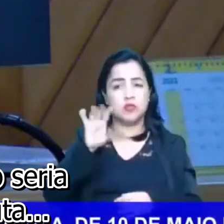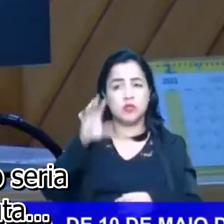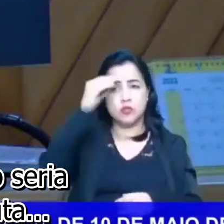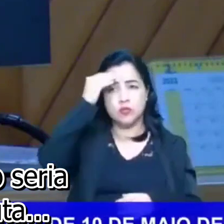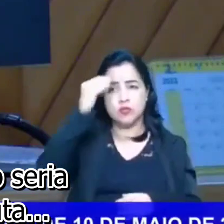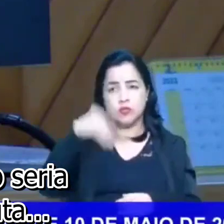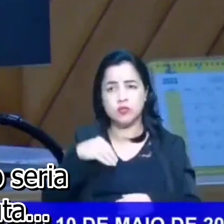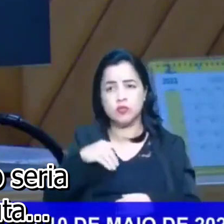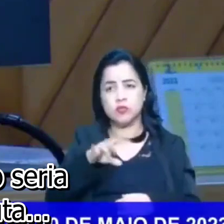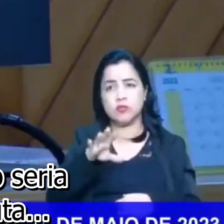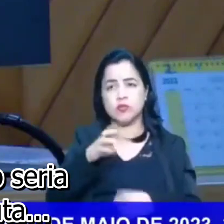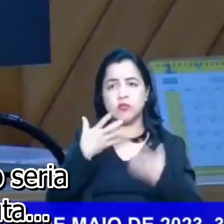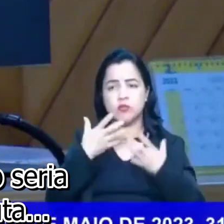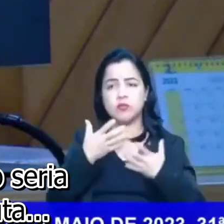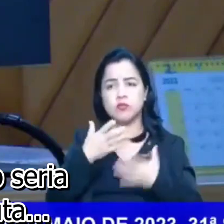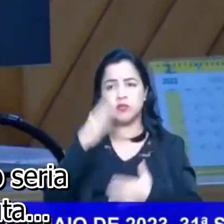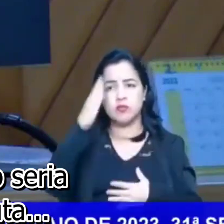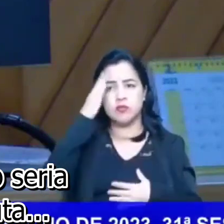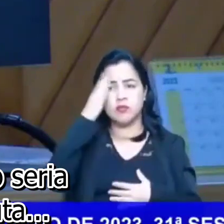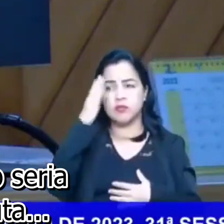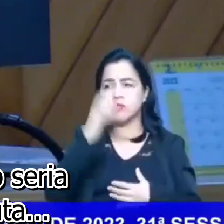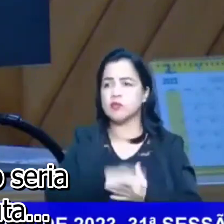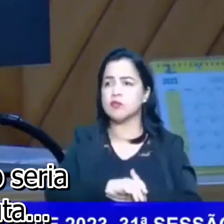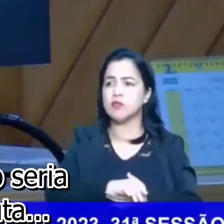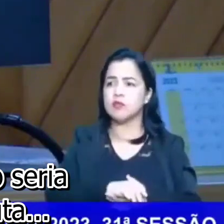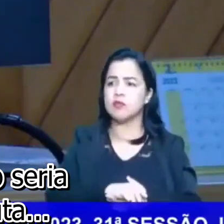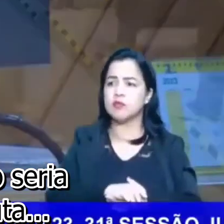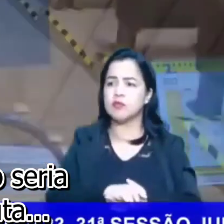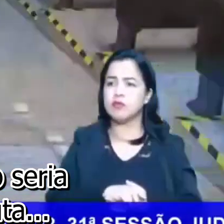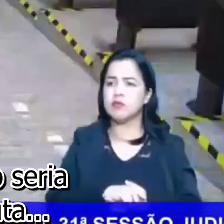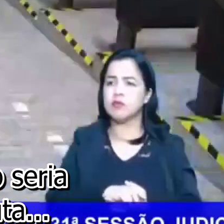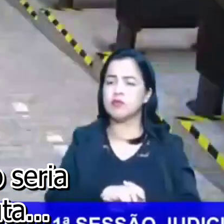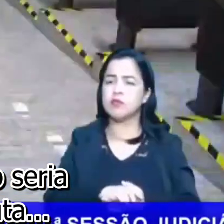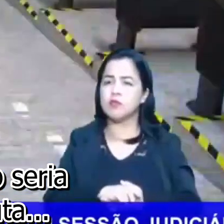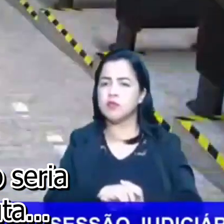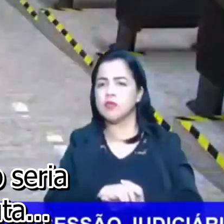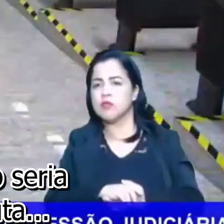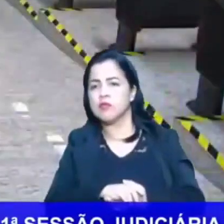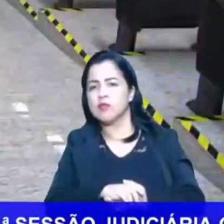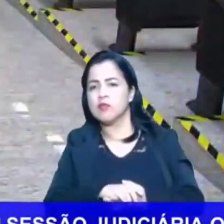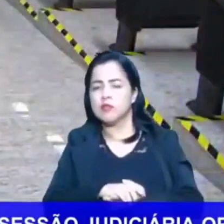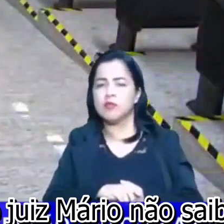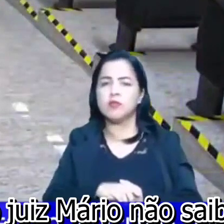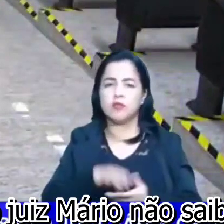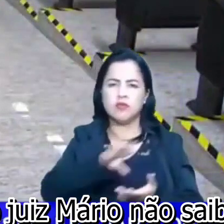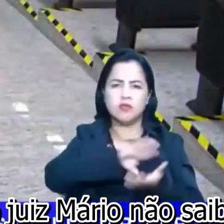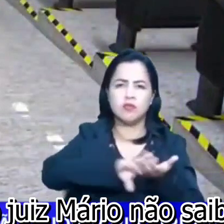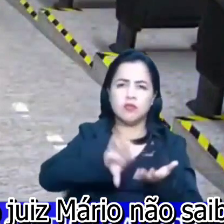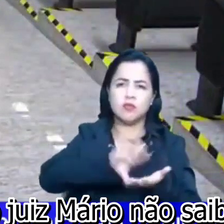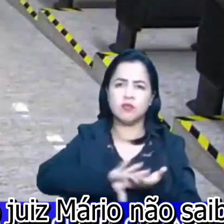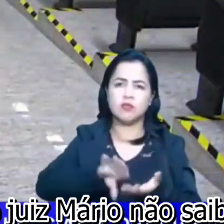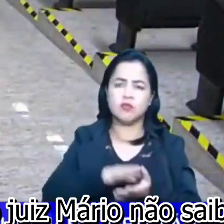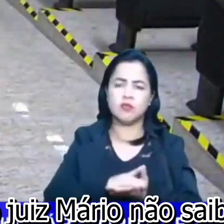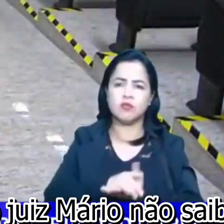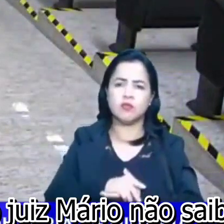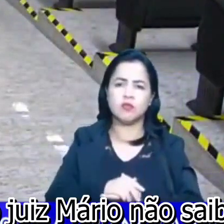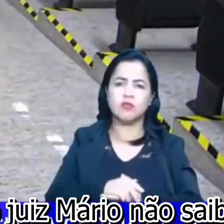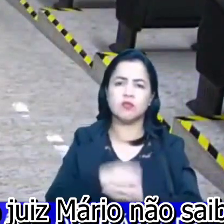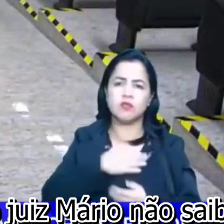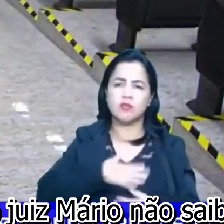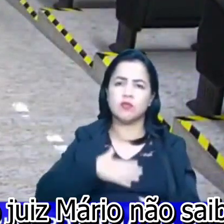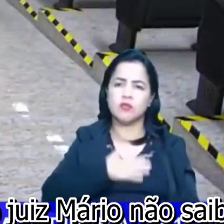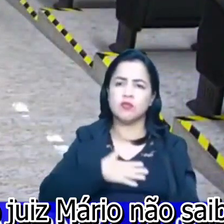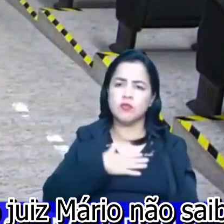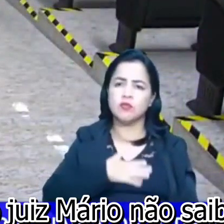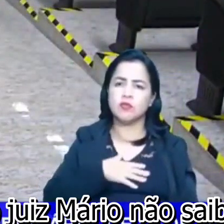campanha. Eu queria saber se esse é semelhante. Não seria melhor fazer assim? A gente retira de pauta... Não, mas eu queria ouvir, eu gostaria